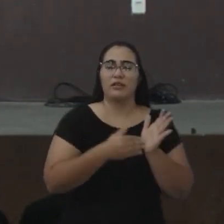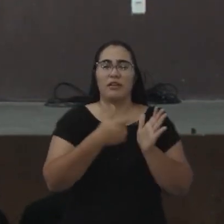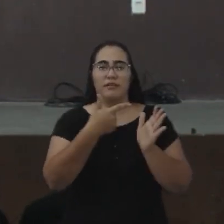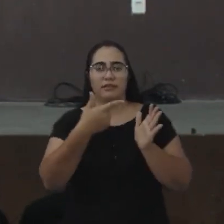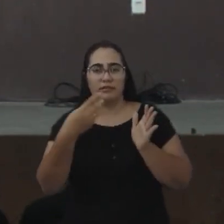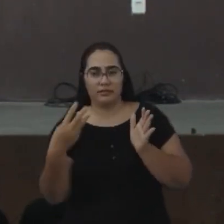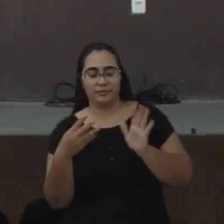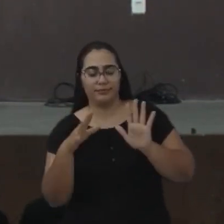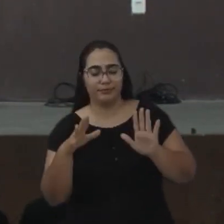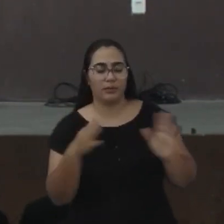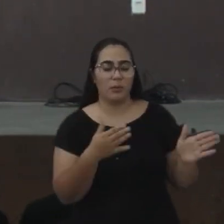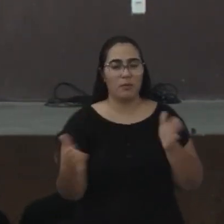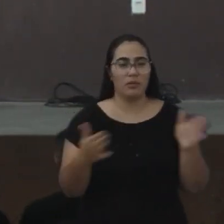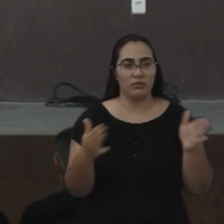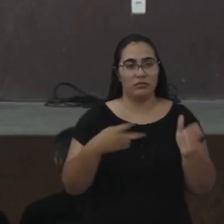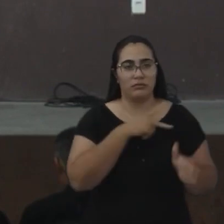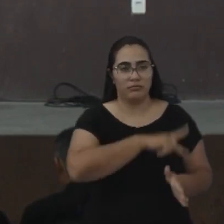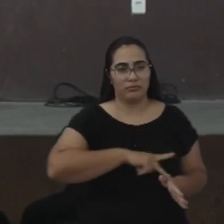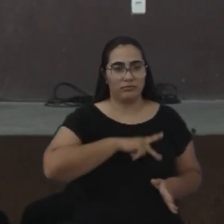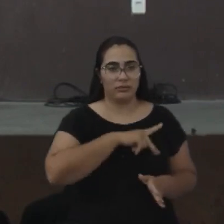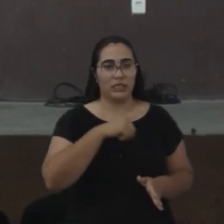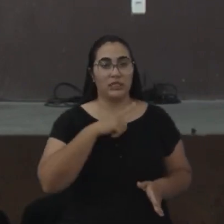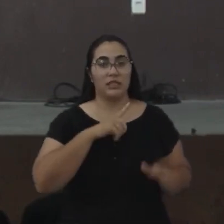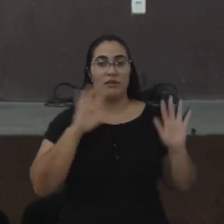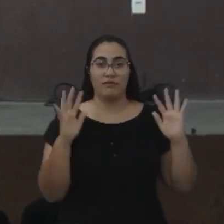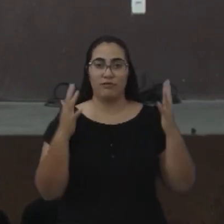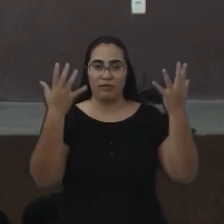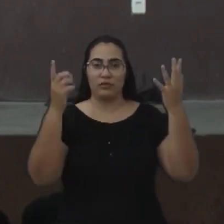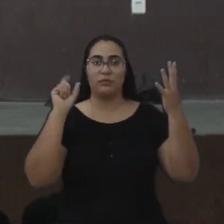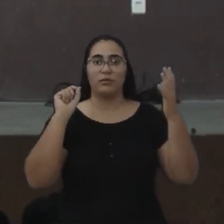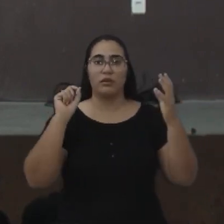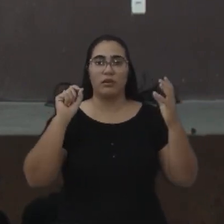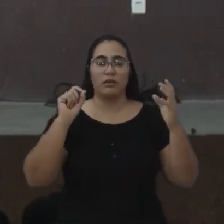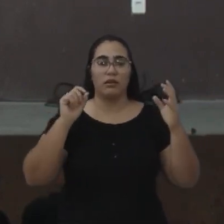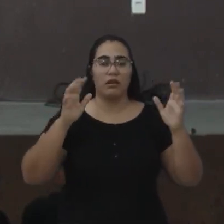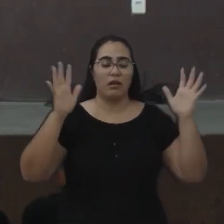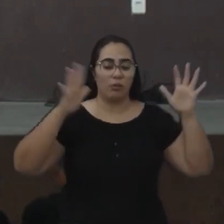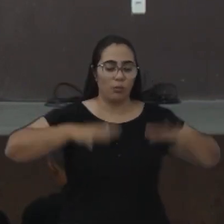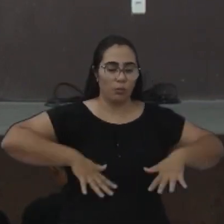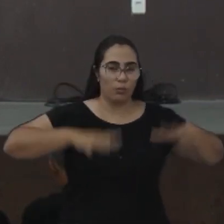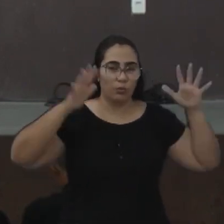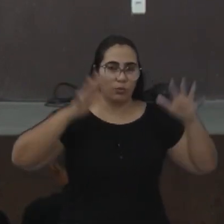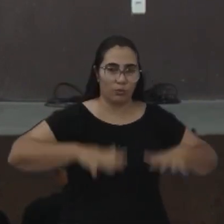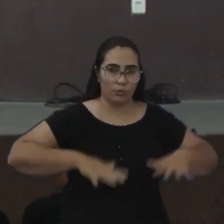apóstolo Paulo, existiam festas idólatras. Eram quermesses,